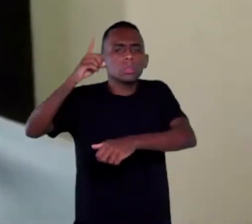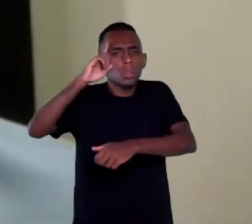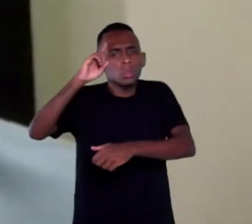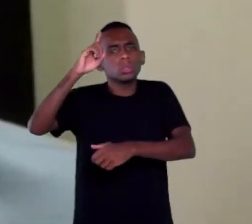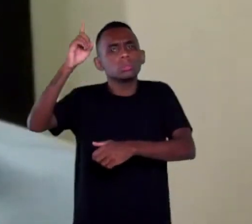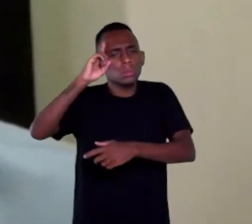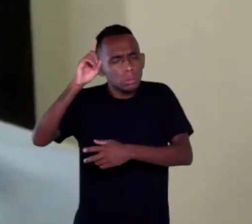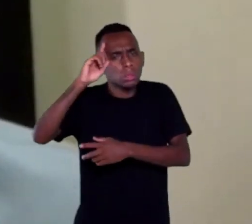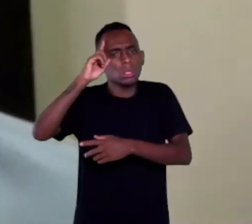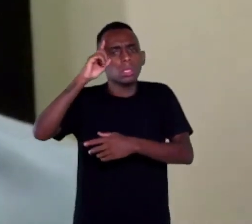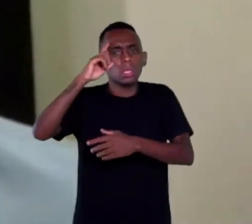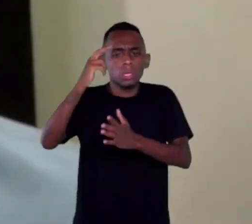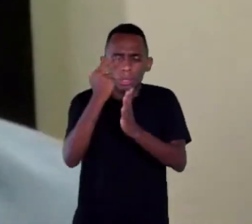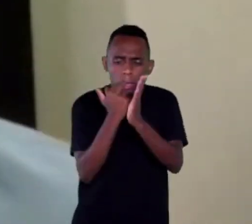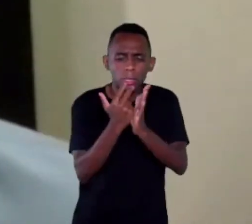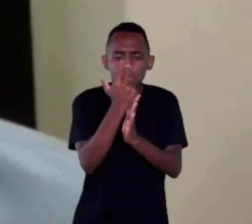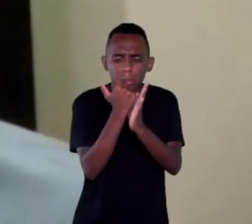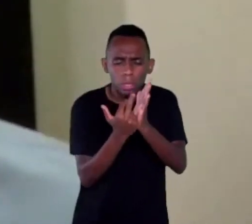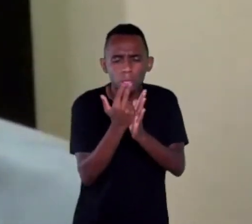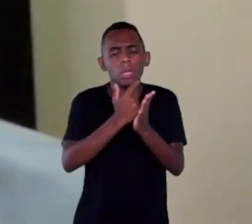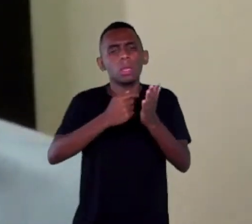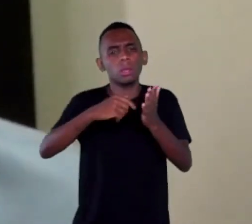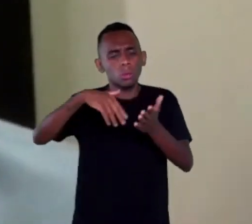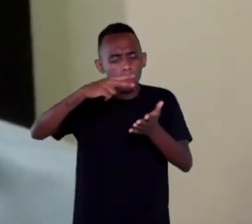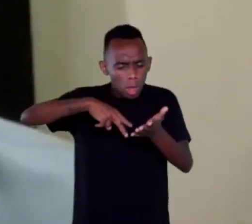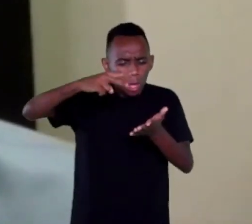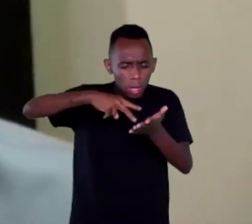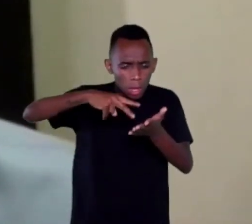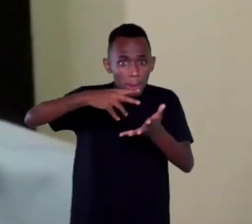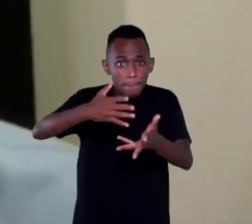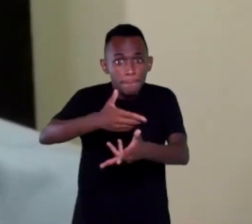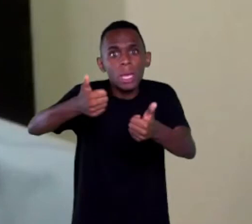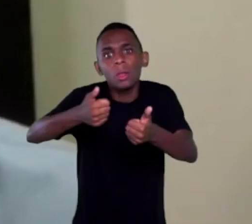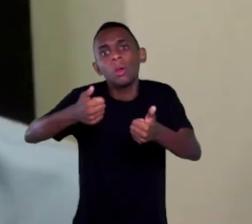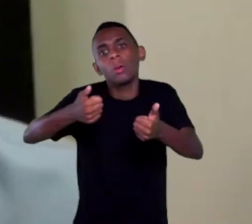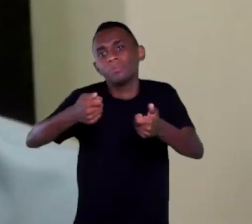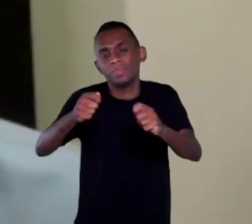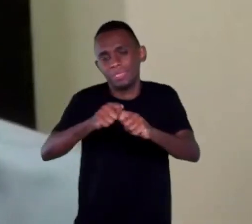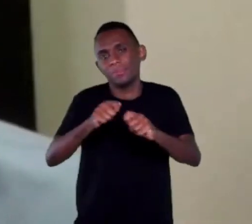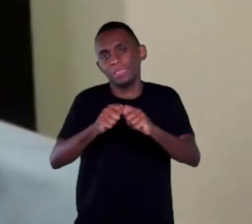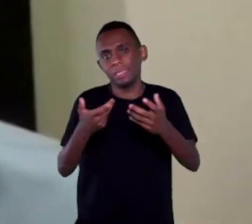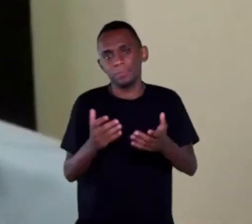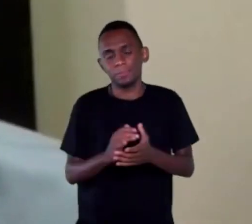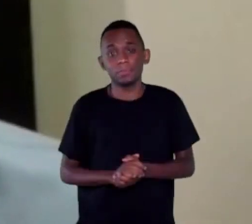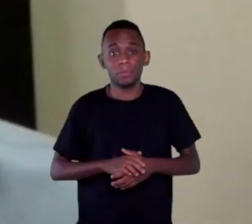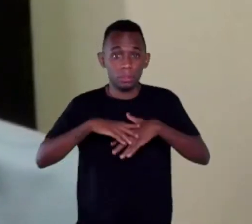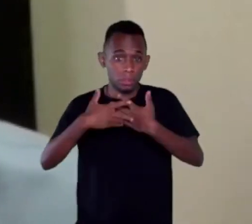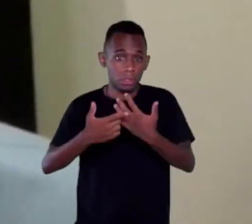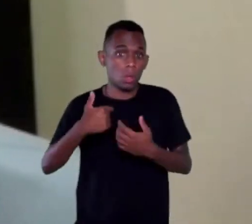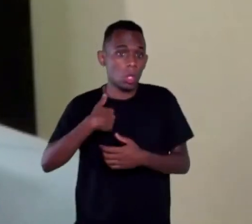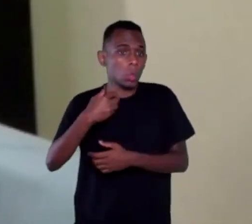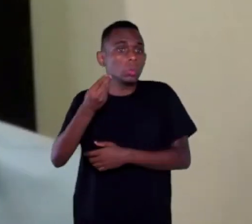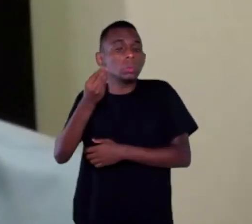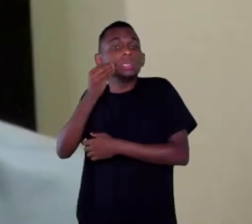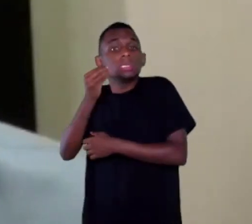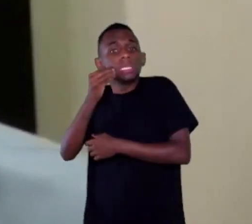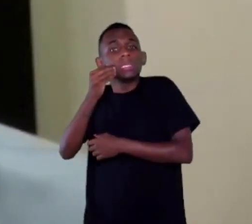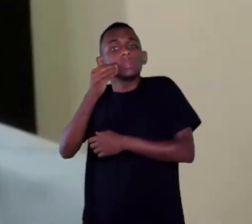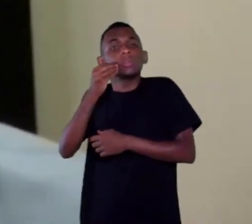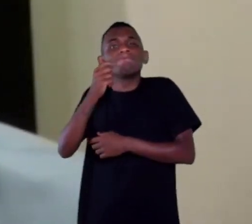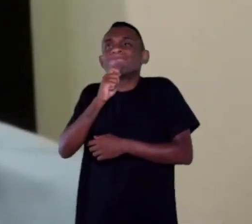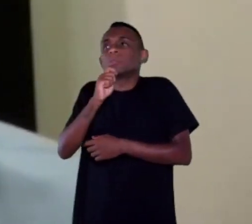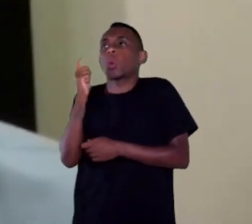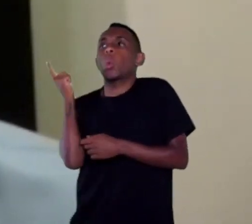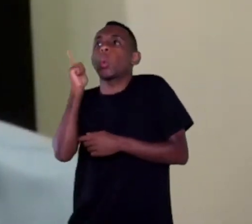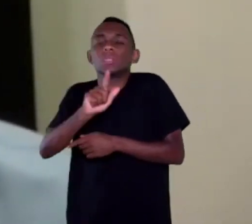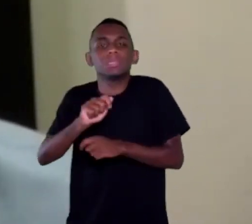você escreve e lê, melhor você fica naquilo que você faz. Então, eu tento manter, ainda que eu não consiga